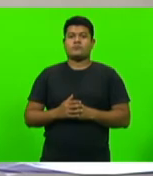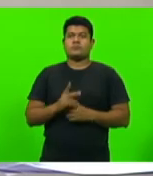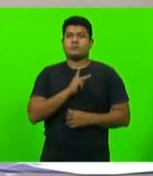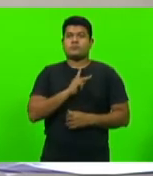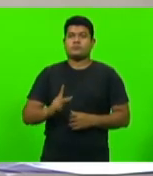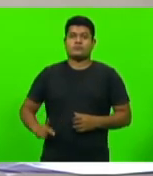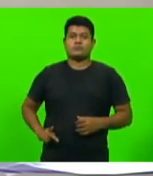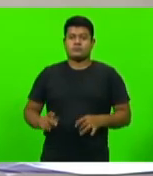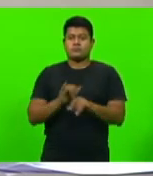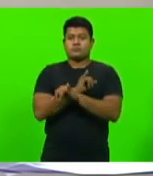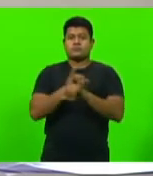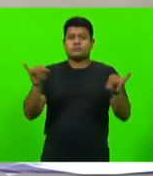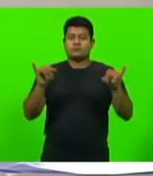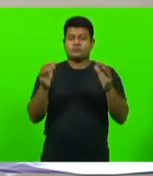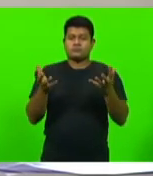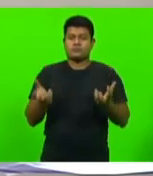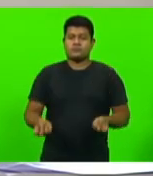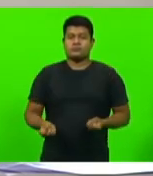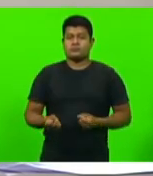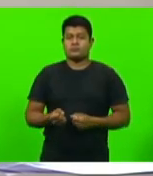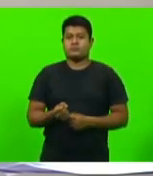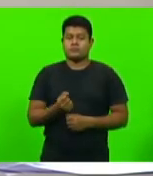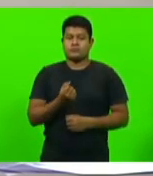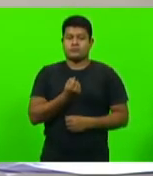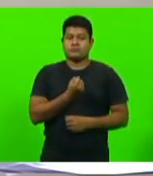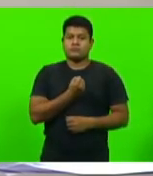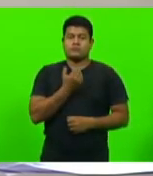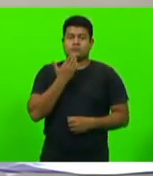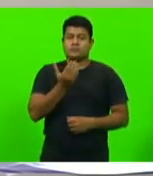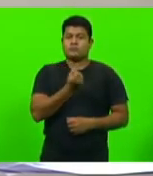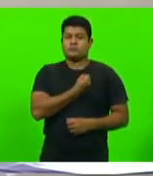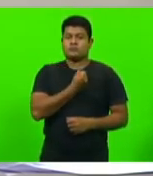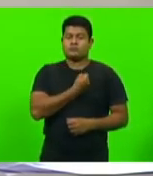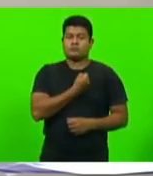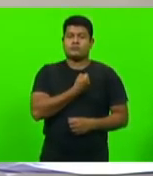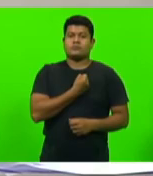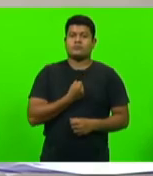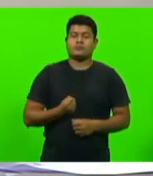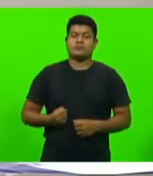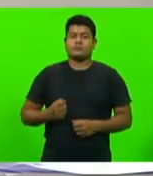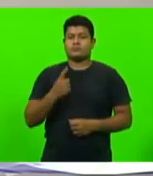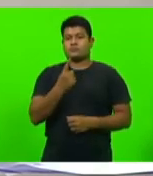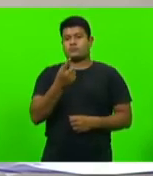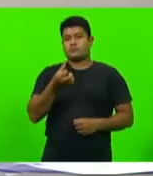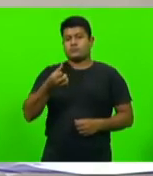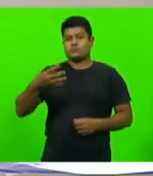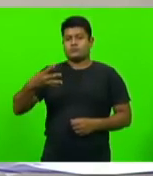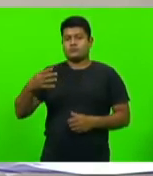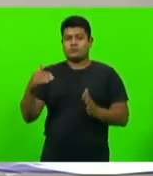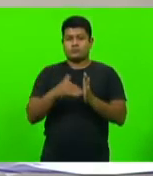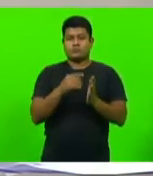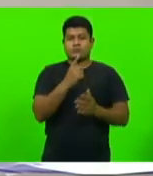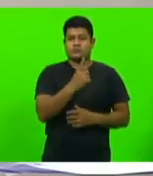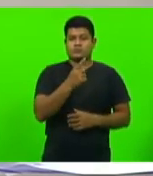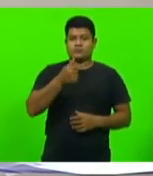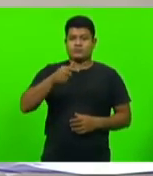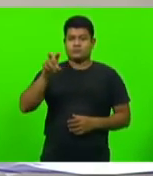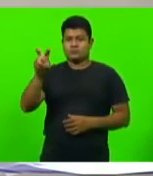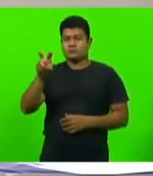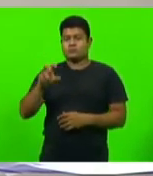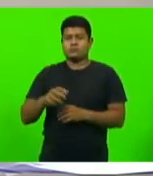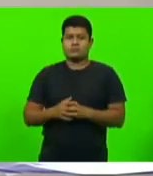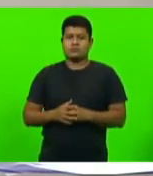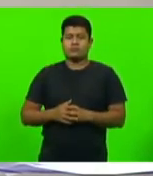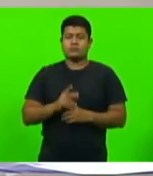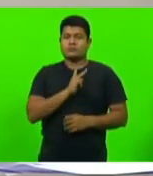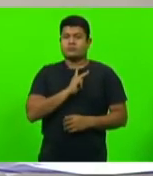presidência comunica que defere os seguintes requerimentos. Requerimento 164 a 175.